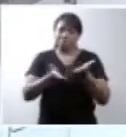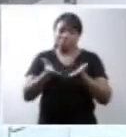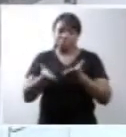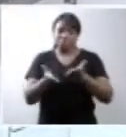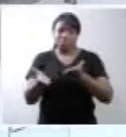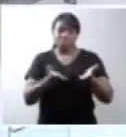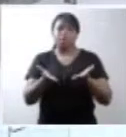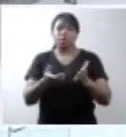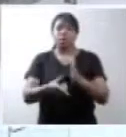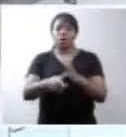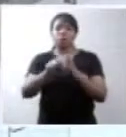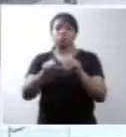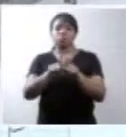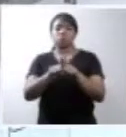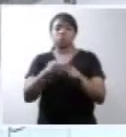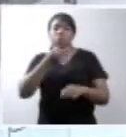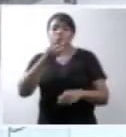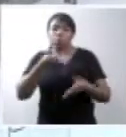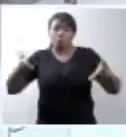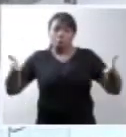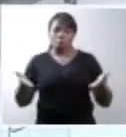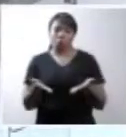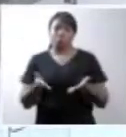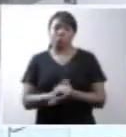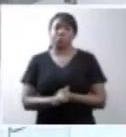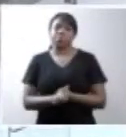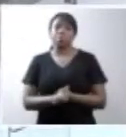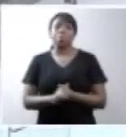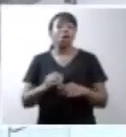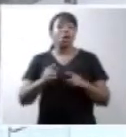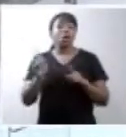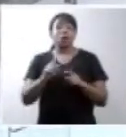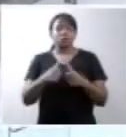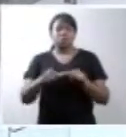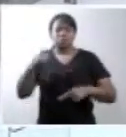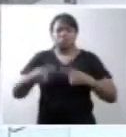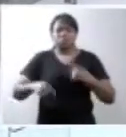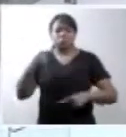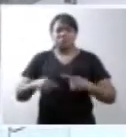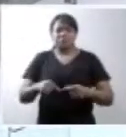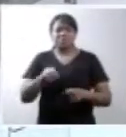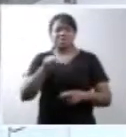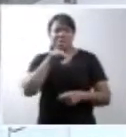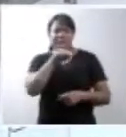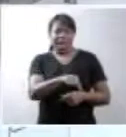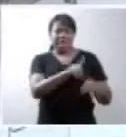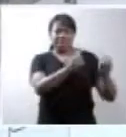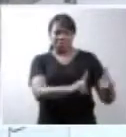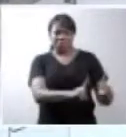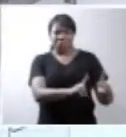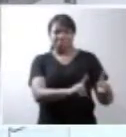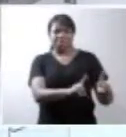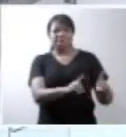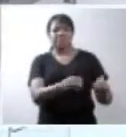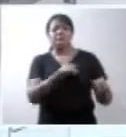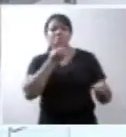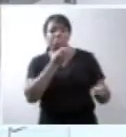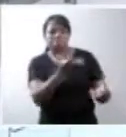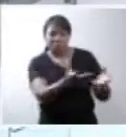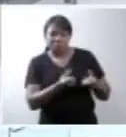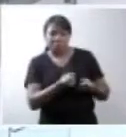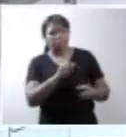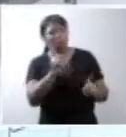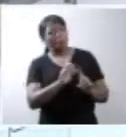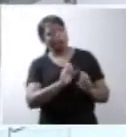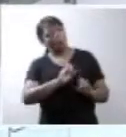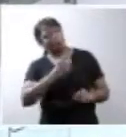do parto aqui proposta hoje. Não estamos discutindo se esta ou aquela deficiência é bem-vinda ou